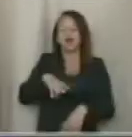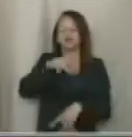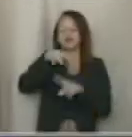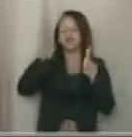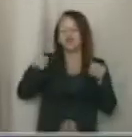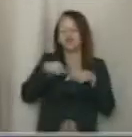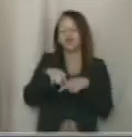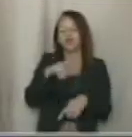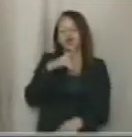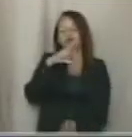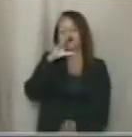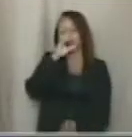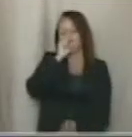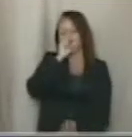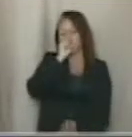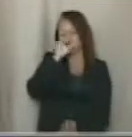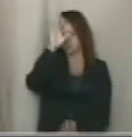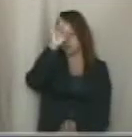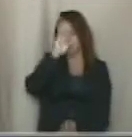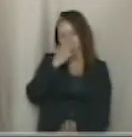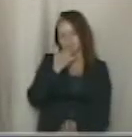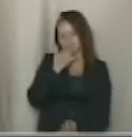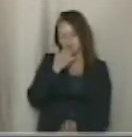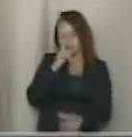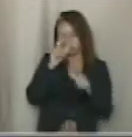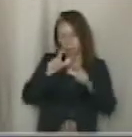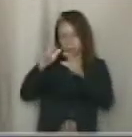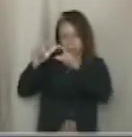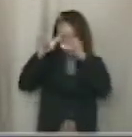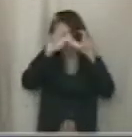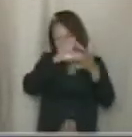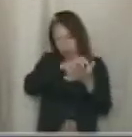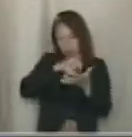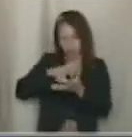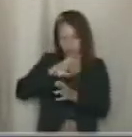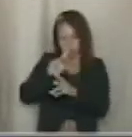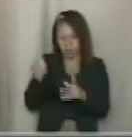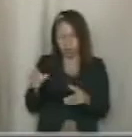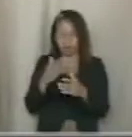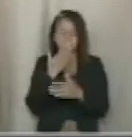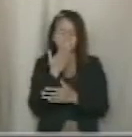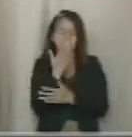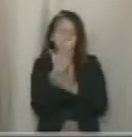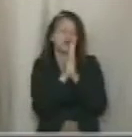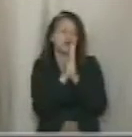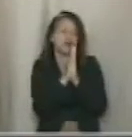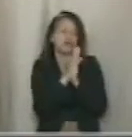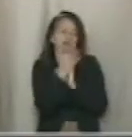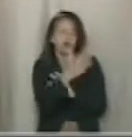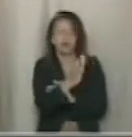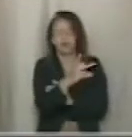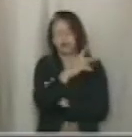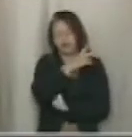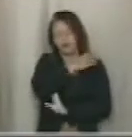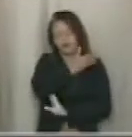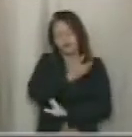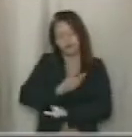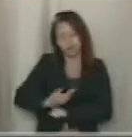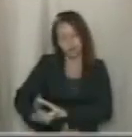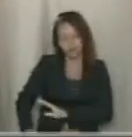Essa série de requerimentos, que são apelos ao governador, ao nosso secretário da